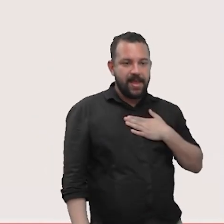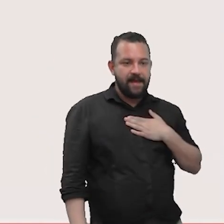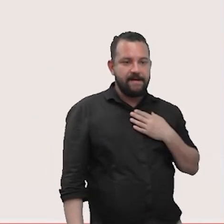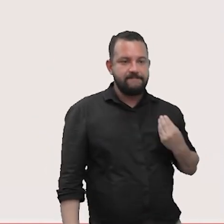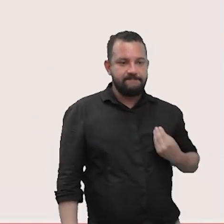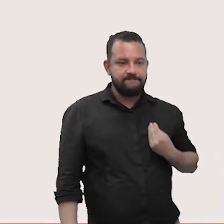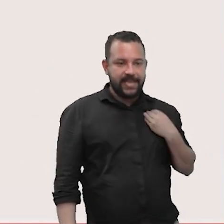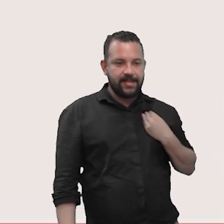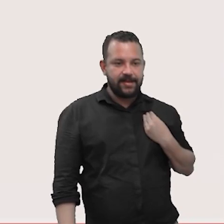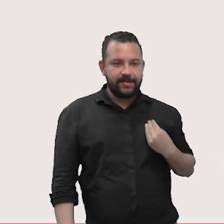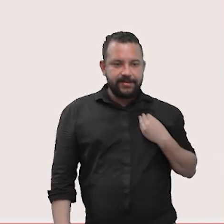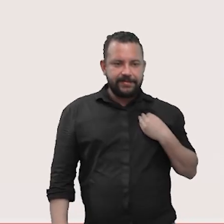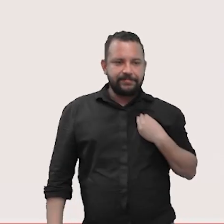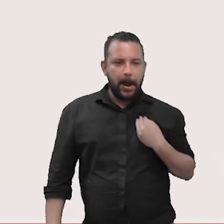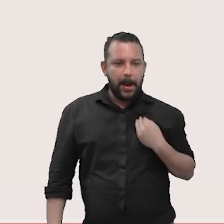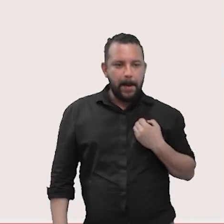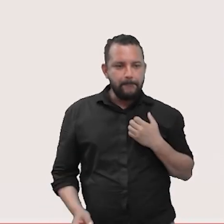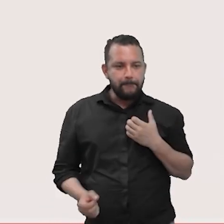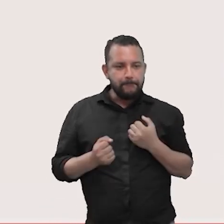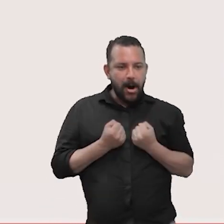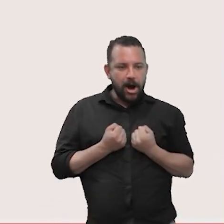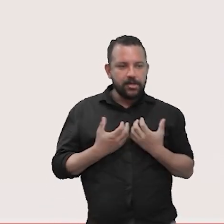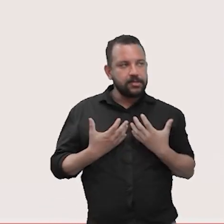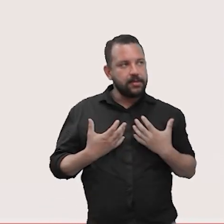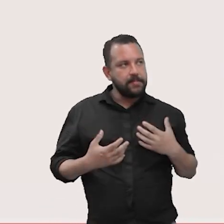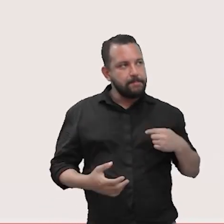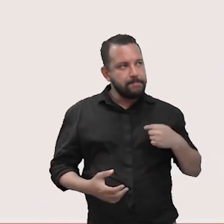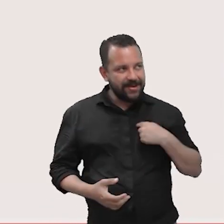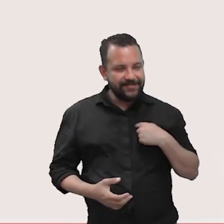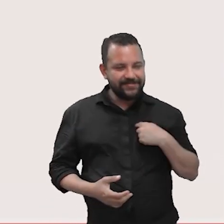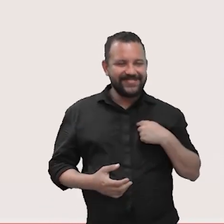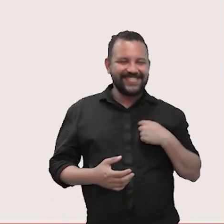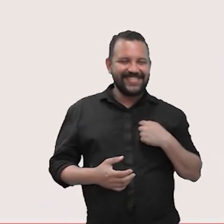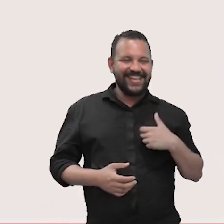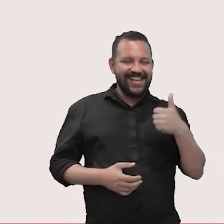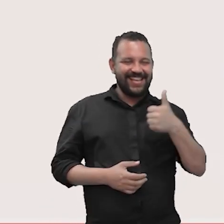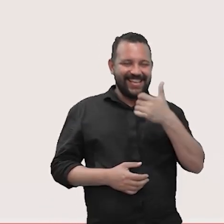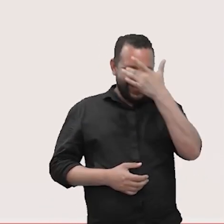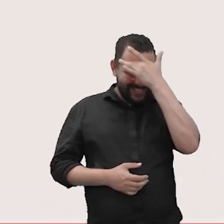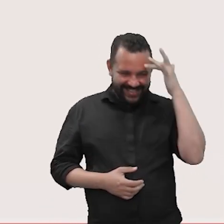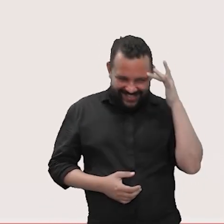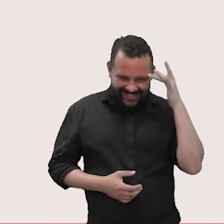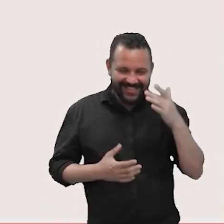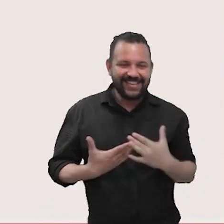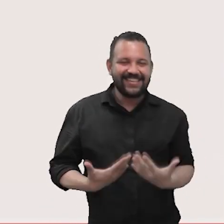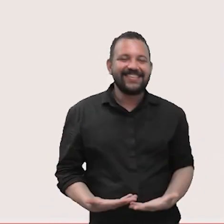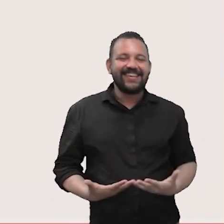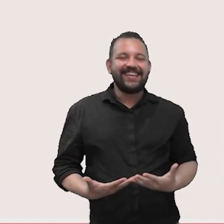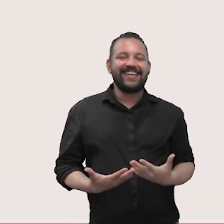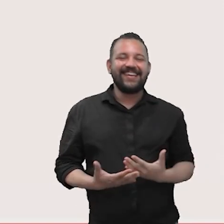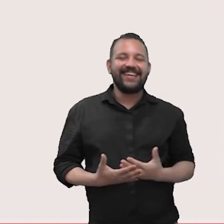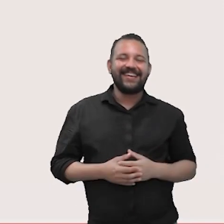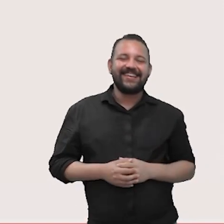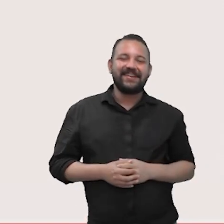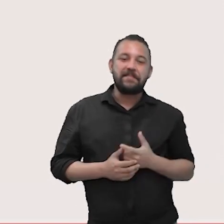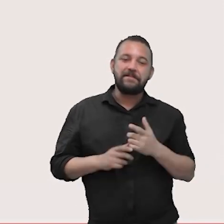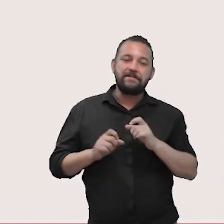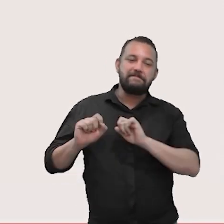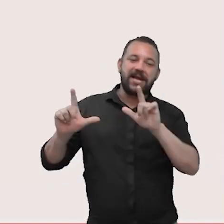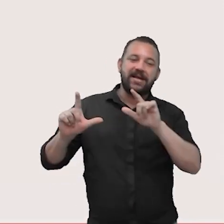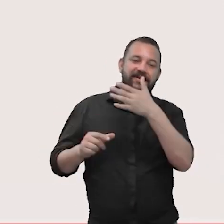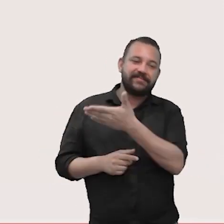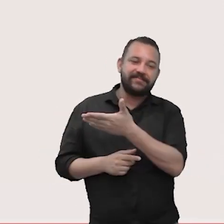o possessivo aí, minha, indica já a primeira pessoa. E vê o que ela diz aí.